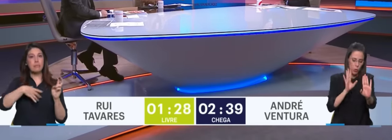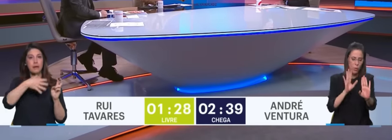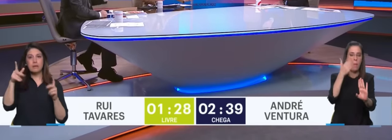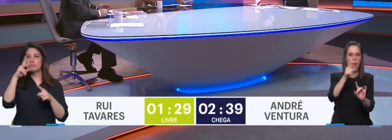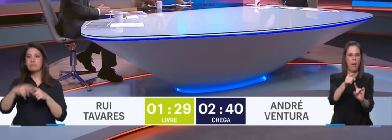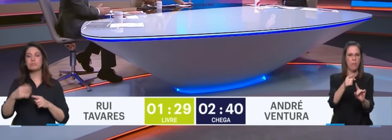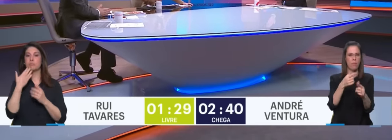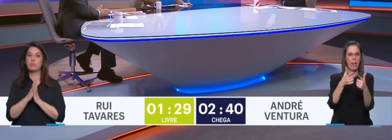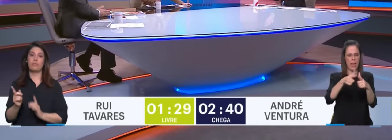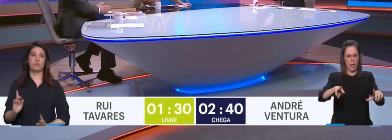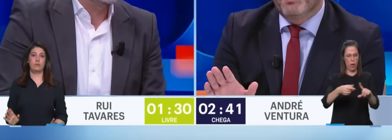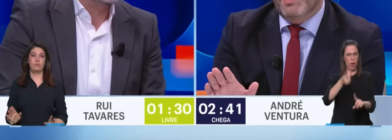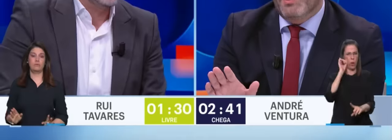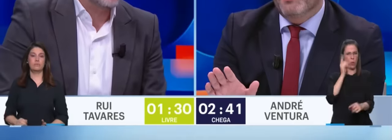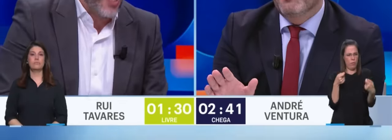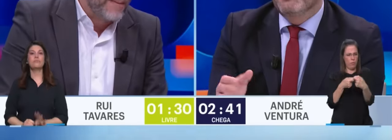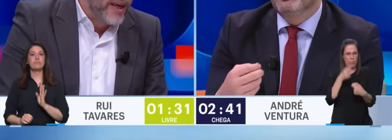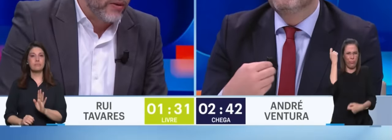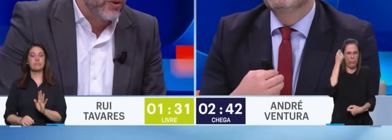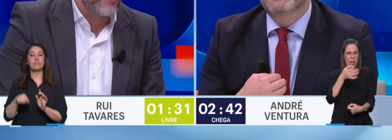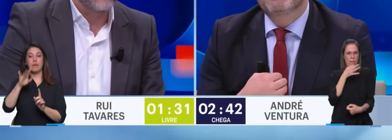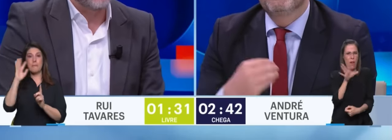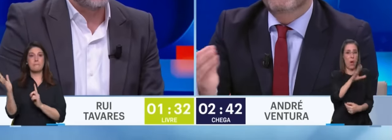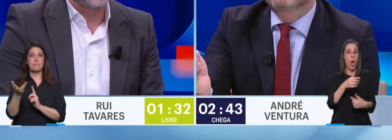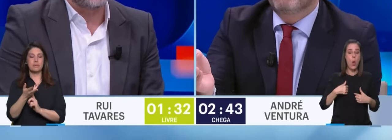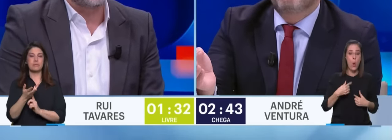vou ter o di